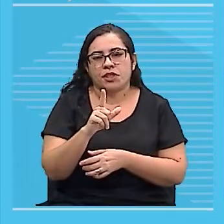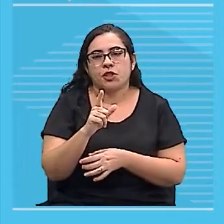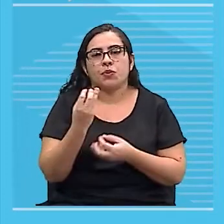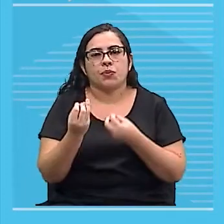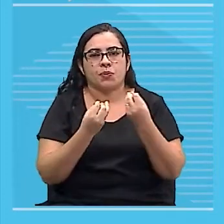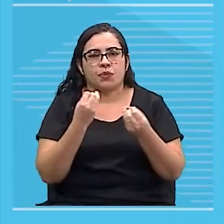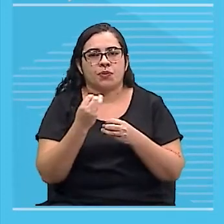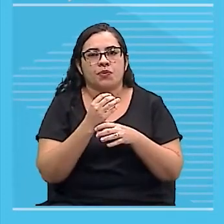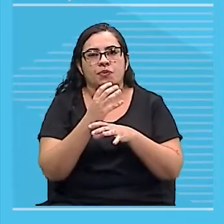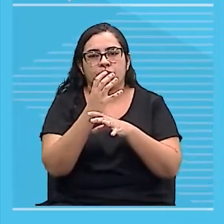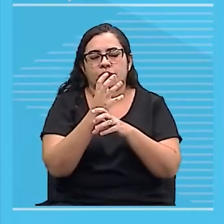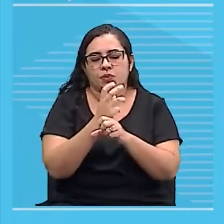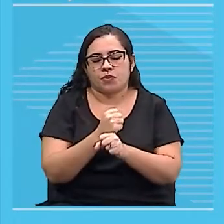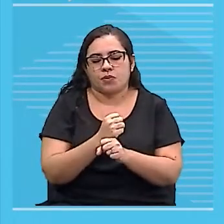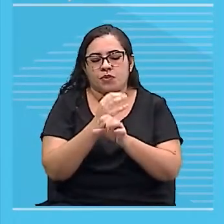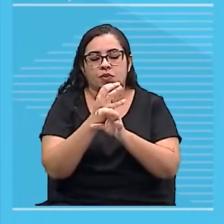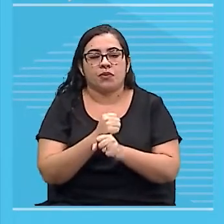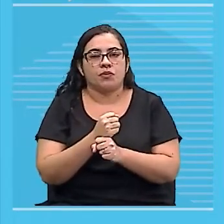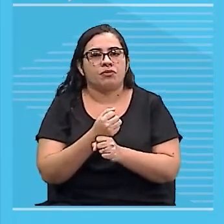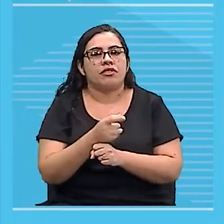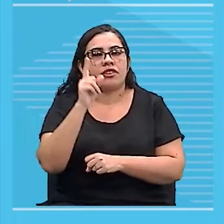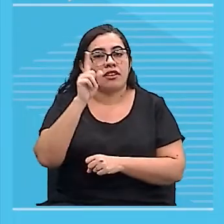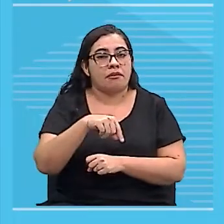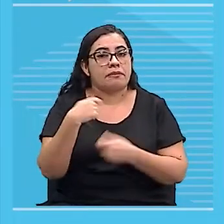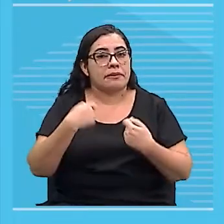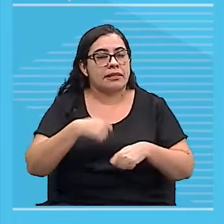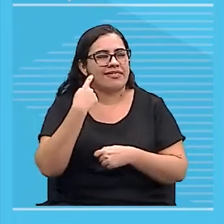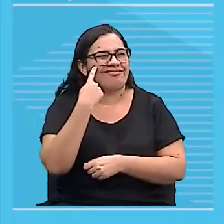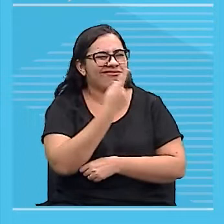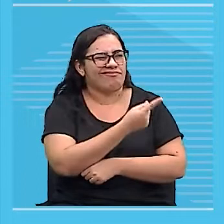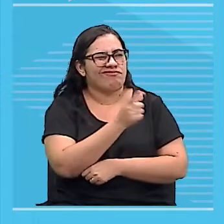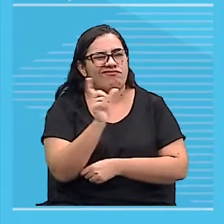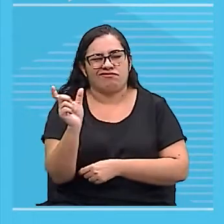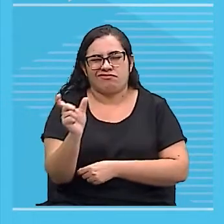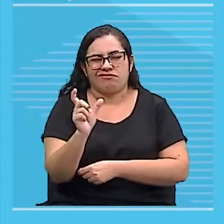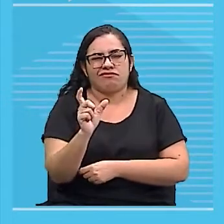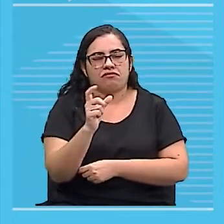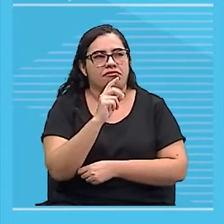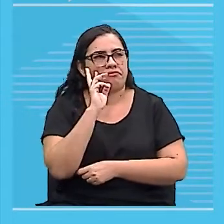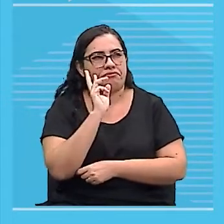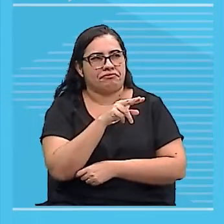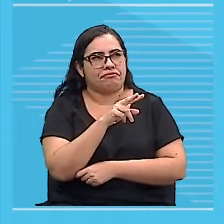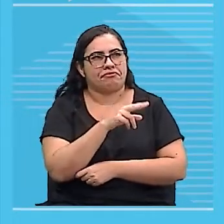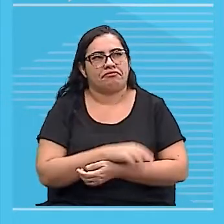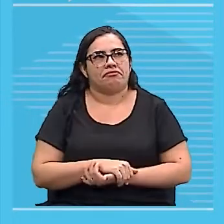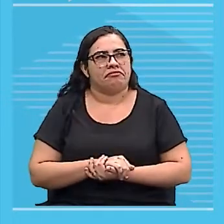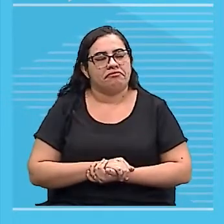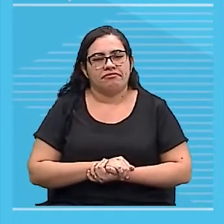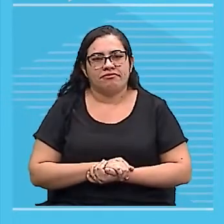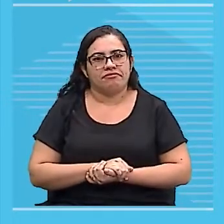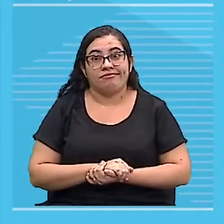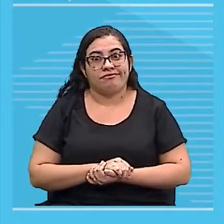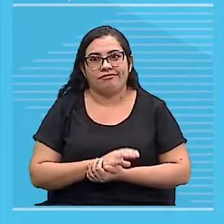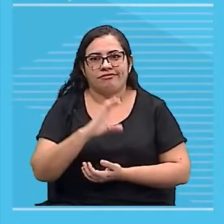essa capacidade através da capacitância. Beleza? Essa